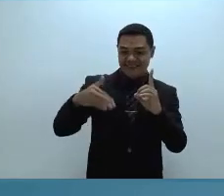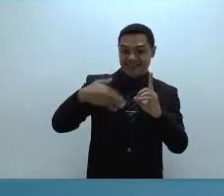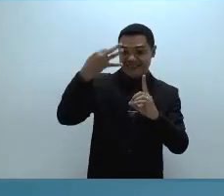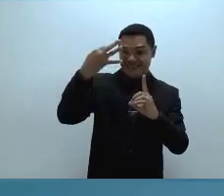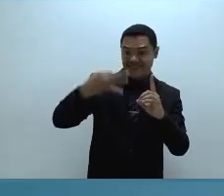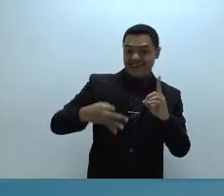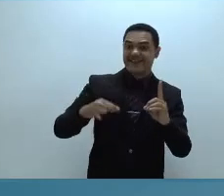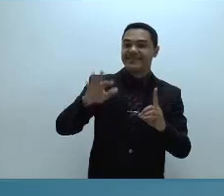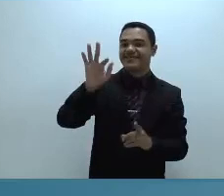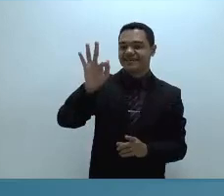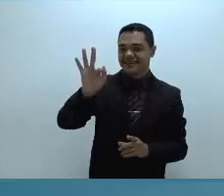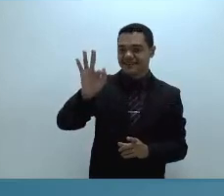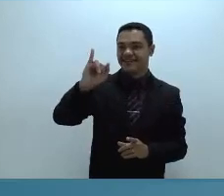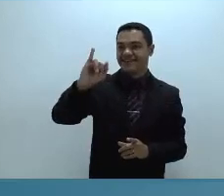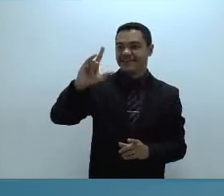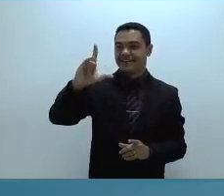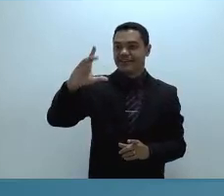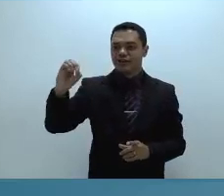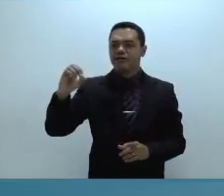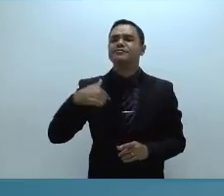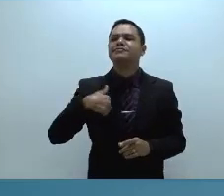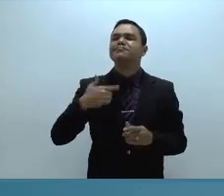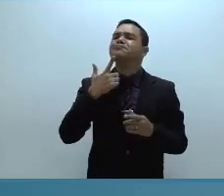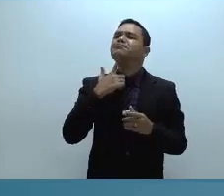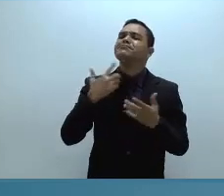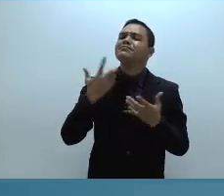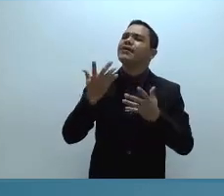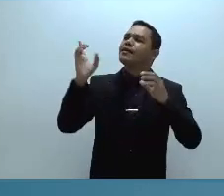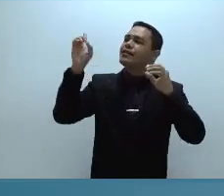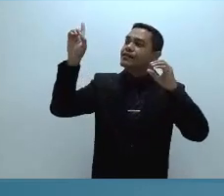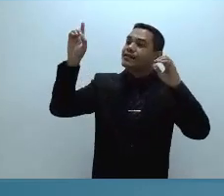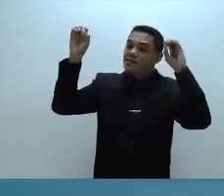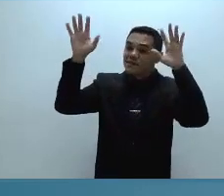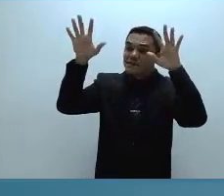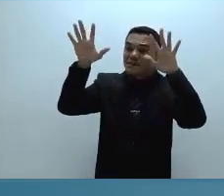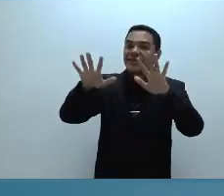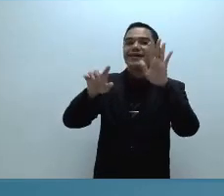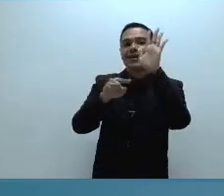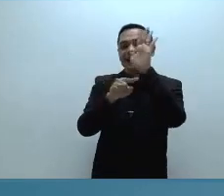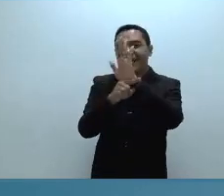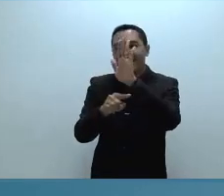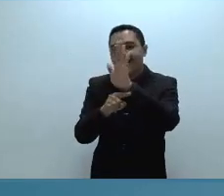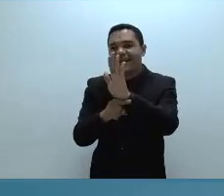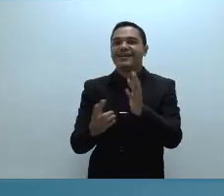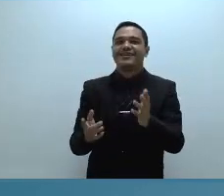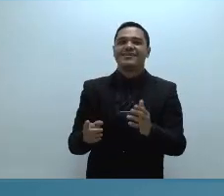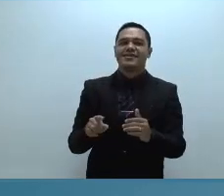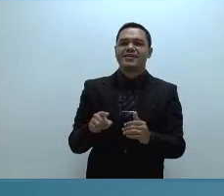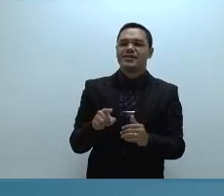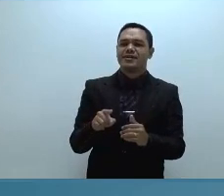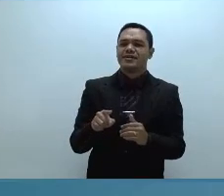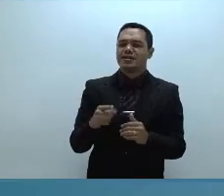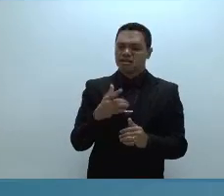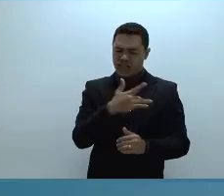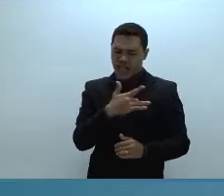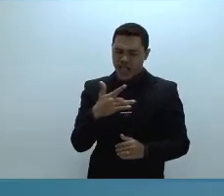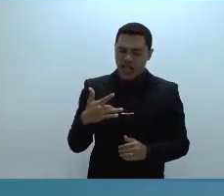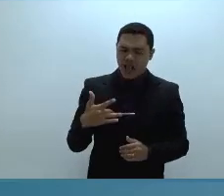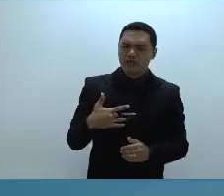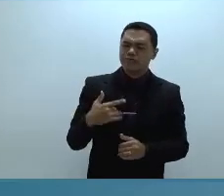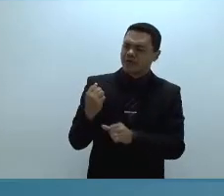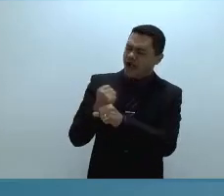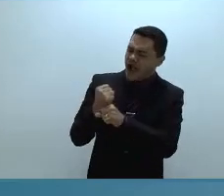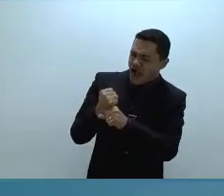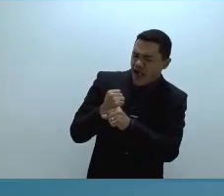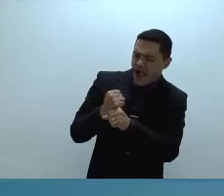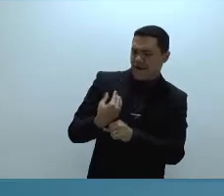que Deus continue a lhe iluminar, a lhe proteger nas suas decisões, que Deus lhe dê saúde e muitos anos